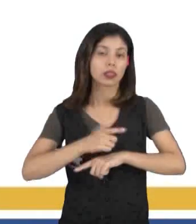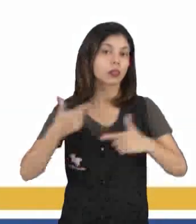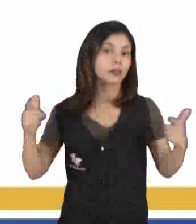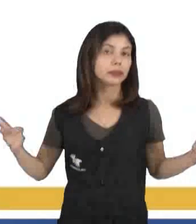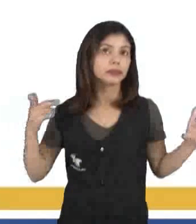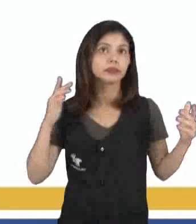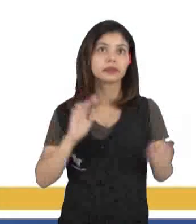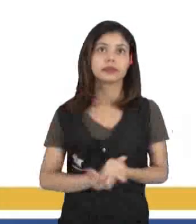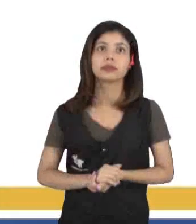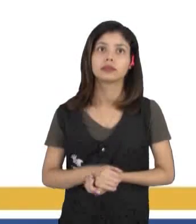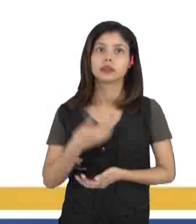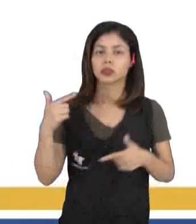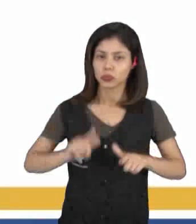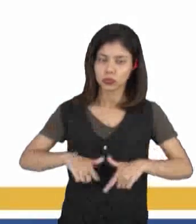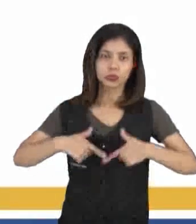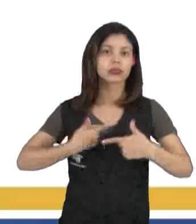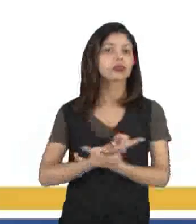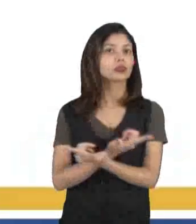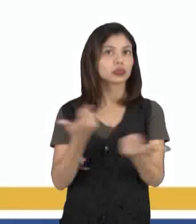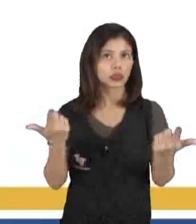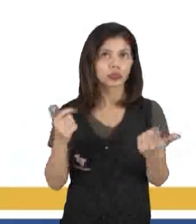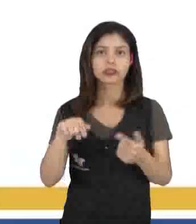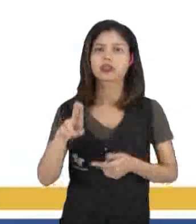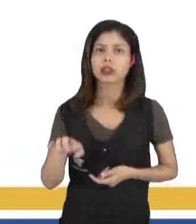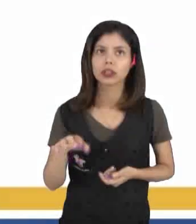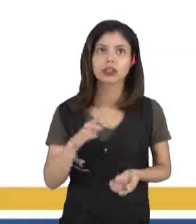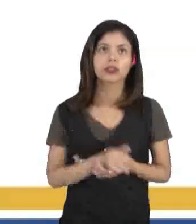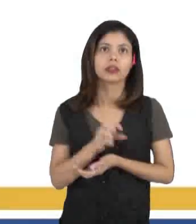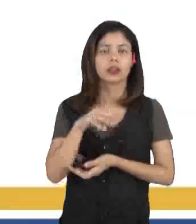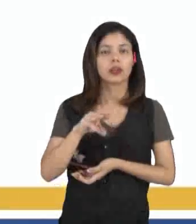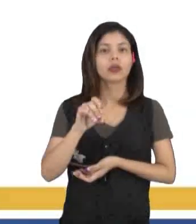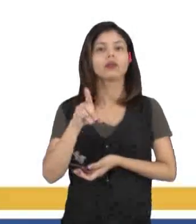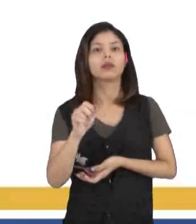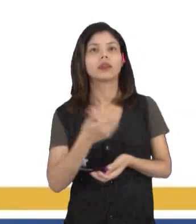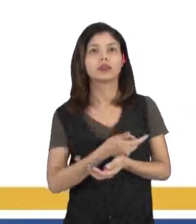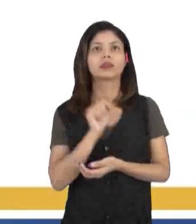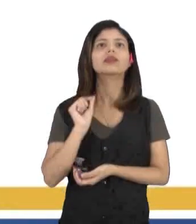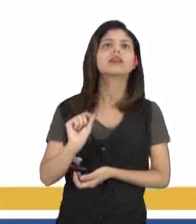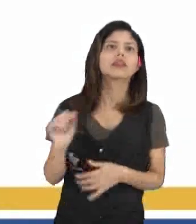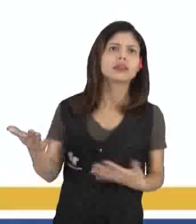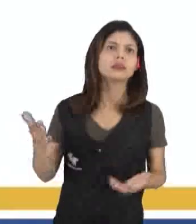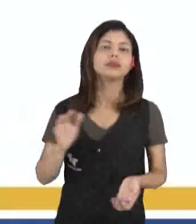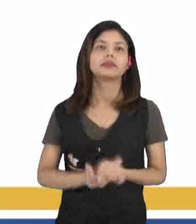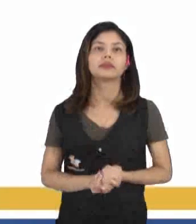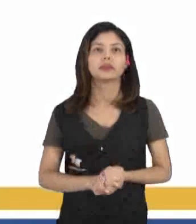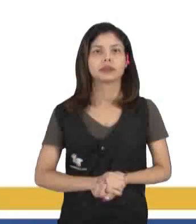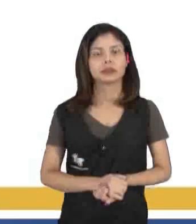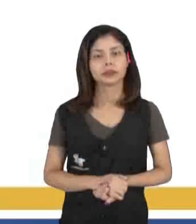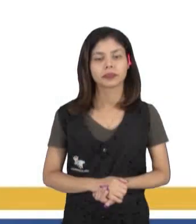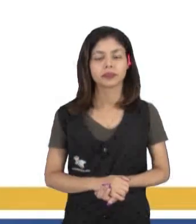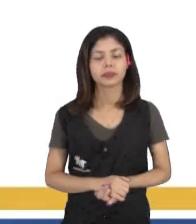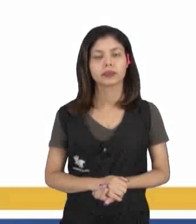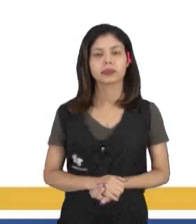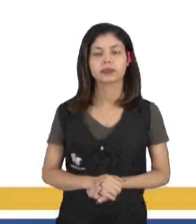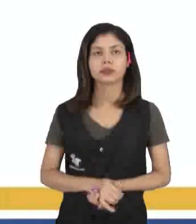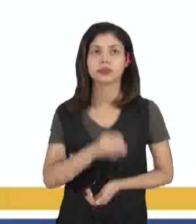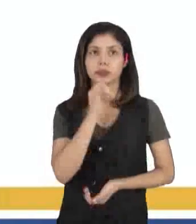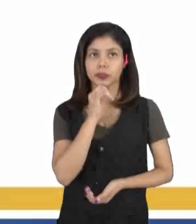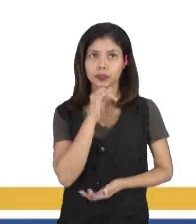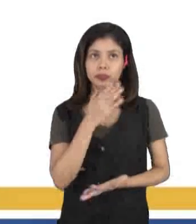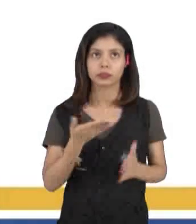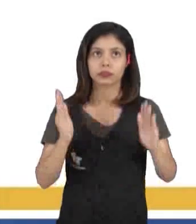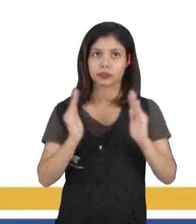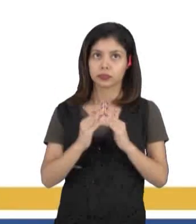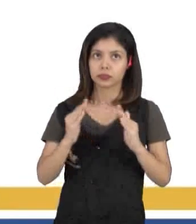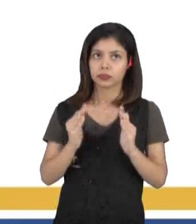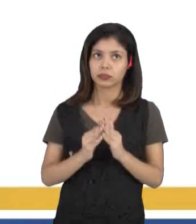tanto, tamanho, tá? De sorte que, de modo que, tá? Uns exemplos